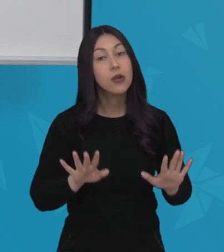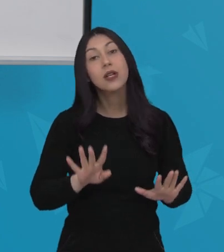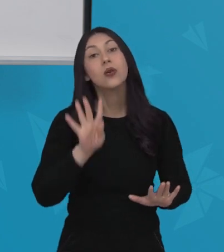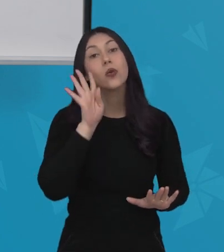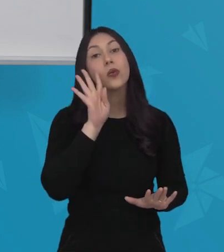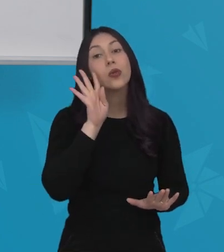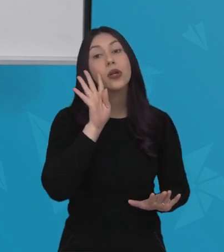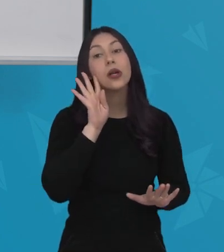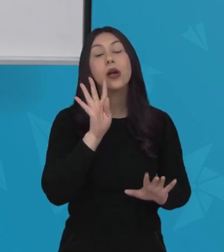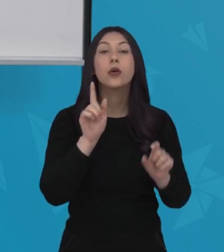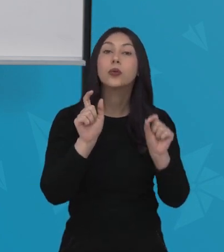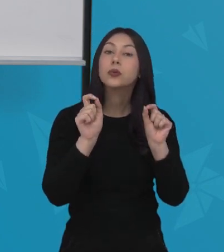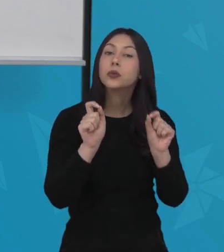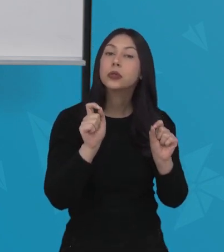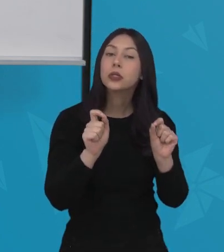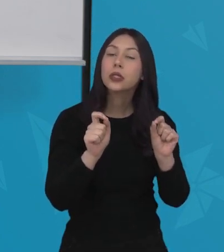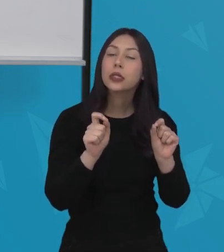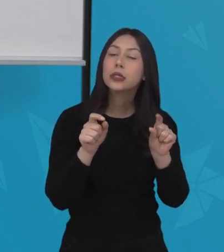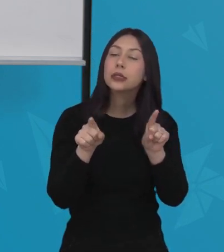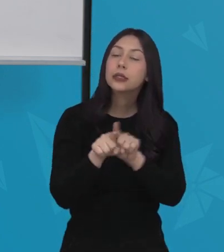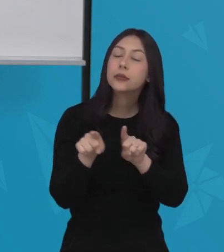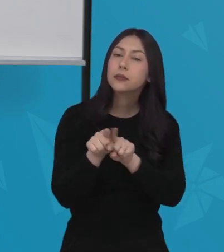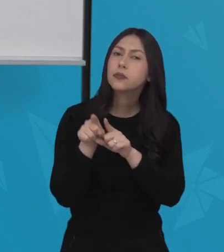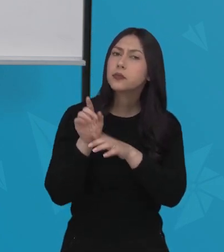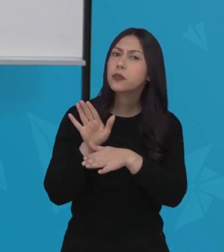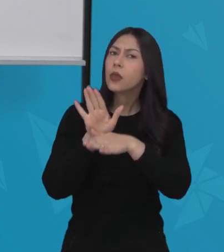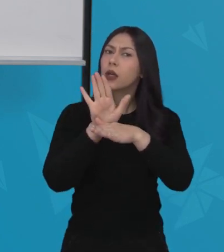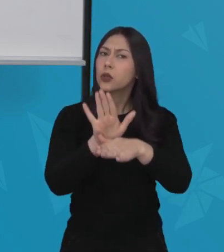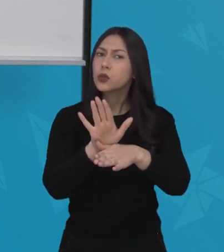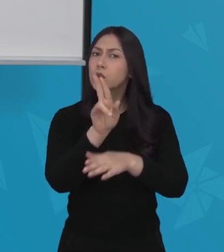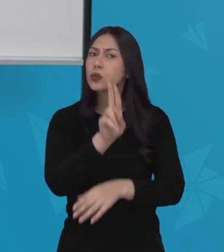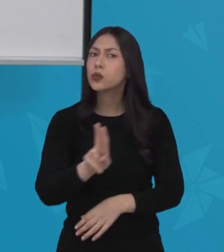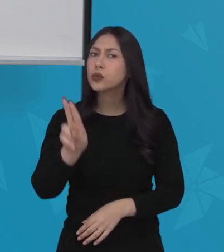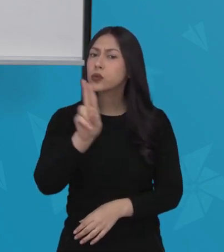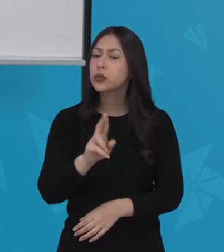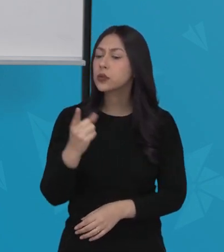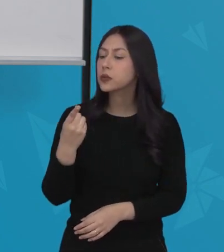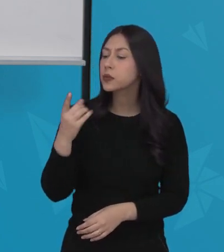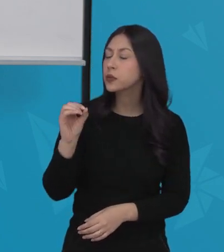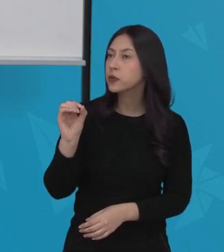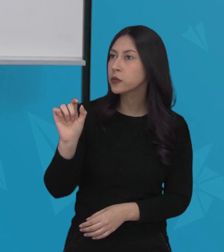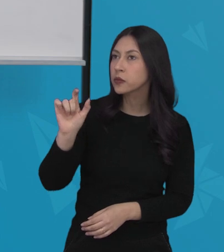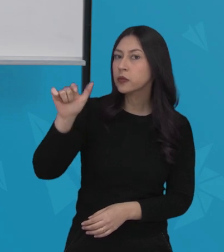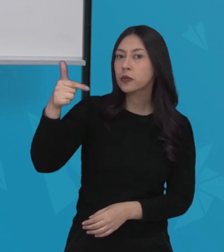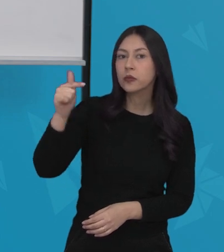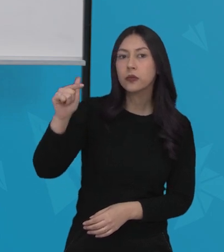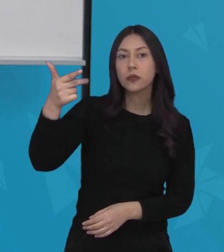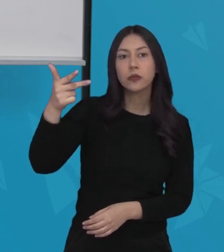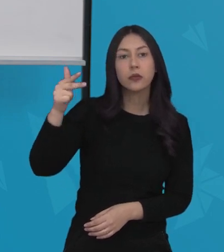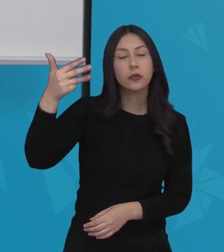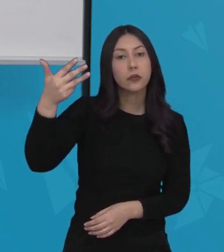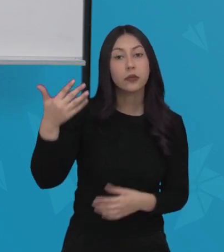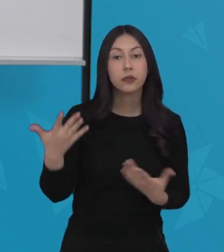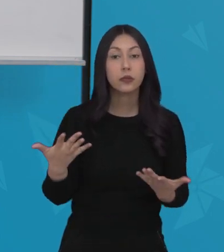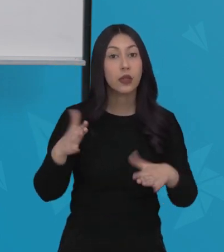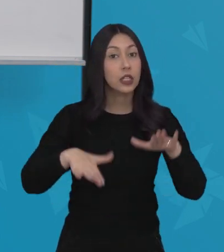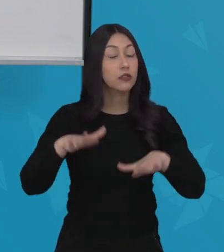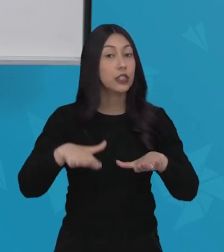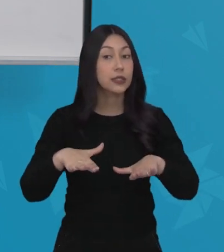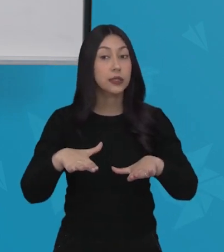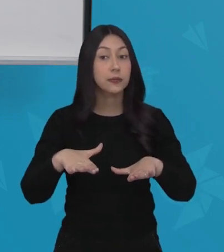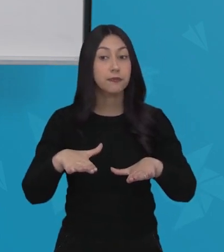muito legal de notar e que acaba sendo muito bom para você trabalhar com potências de base 10. Eu poderia ter uma potência que minha base não é 10.